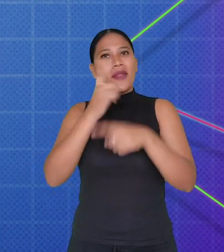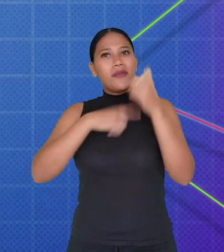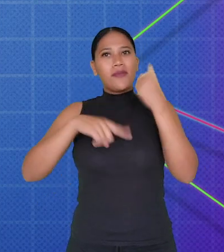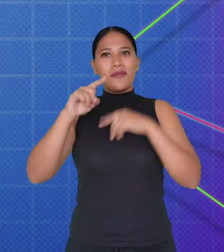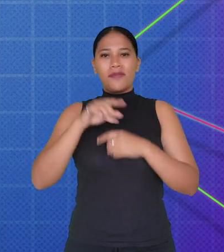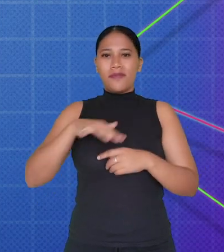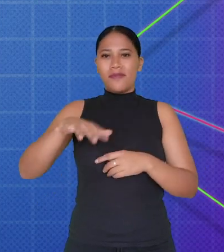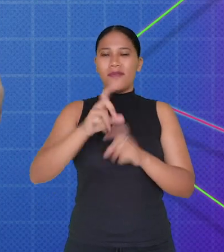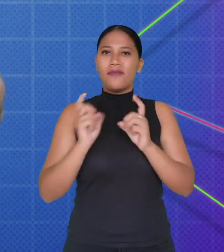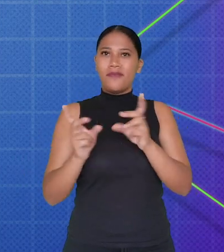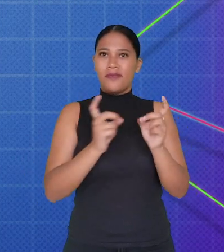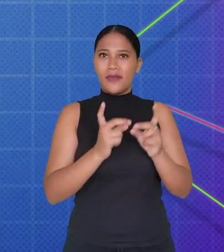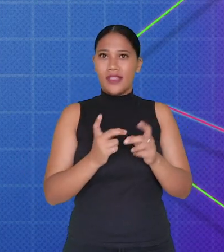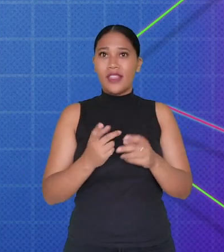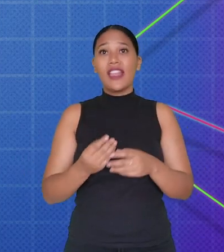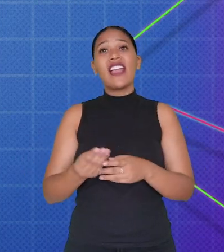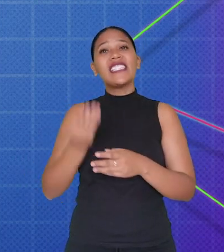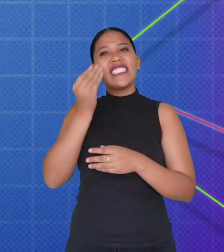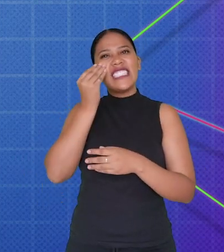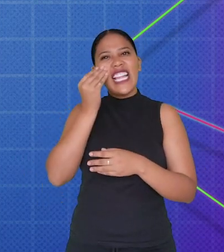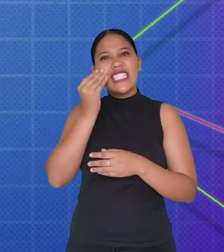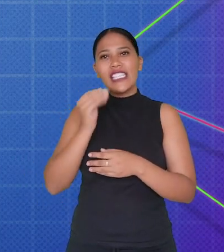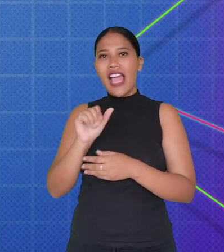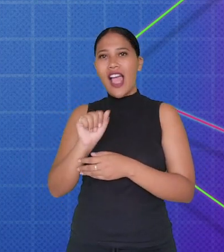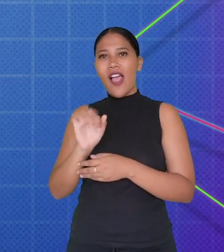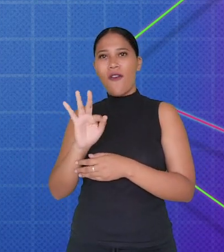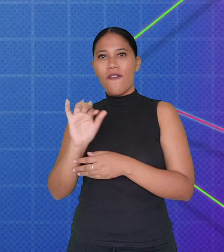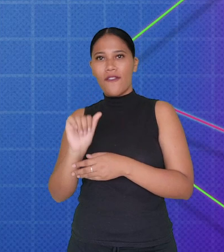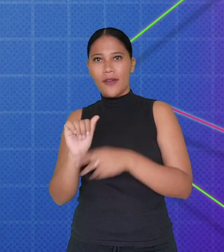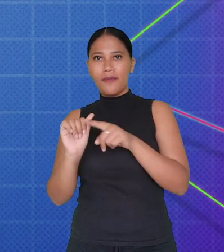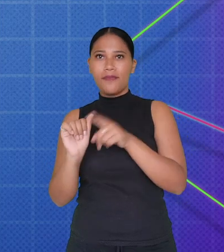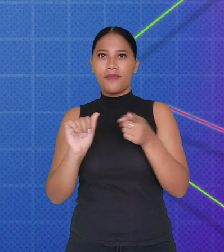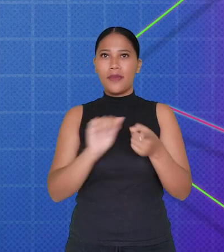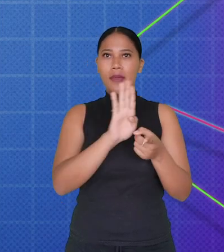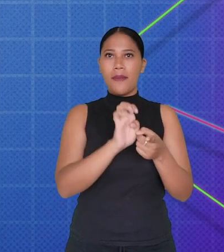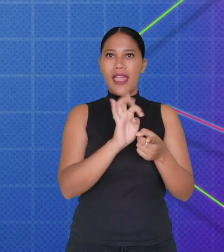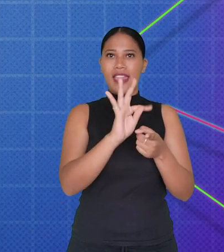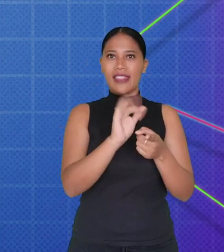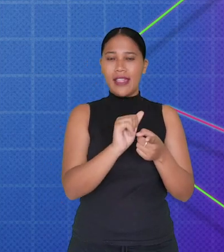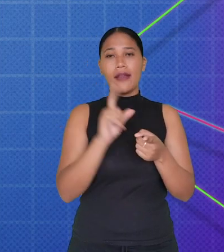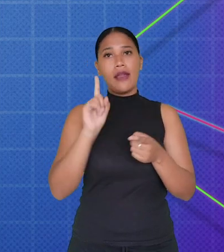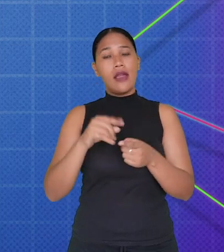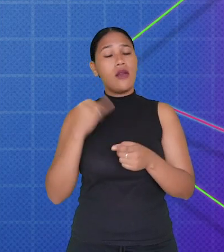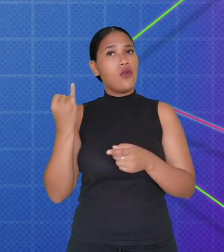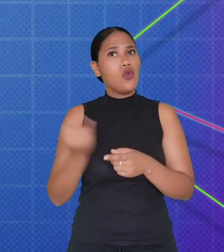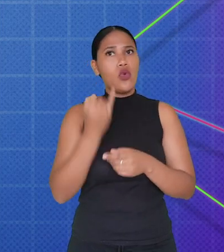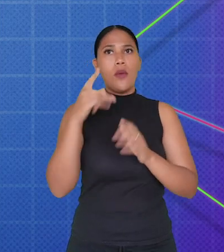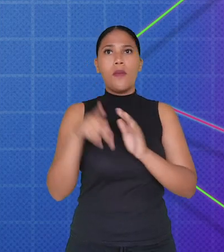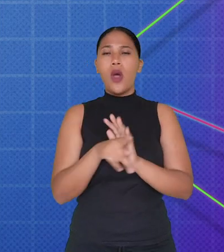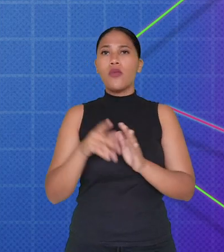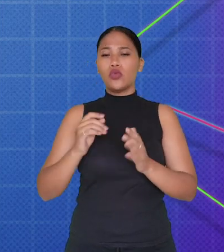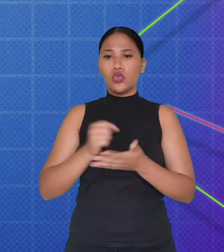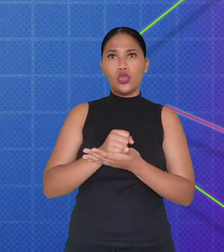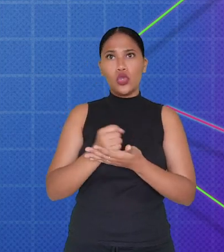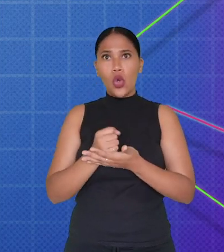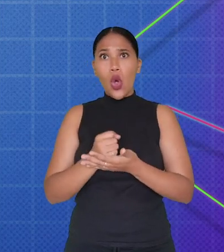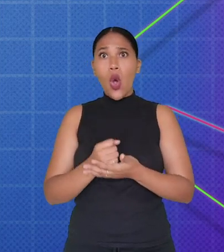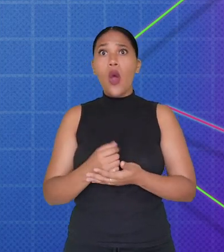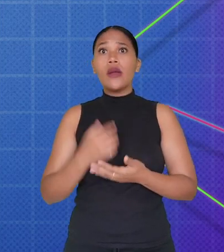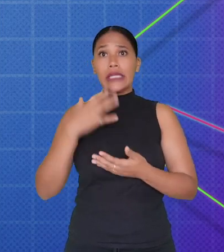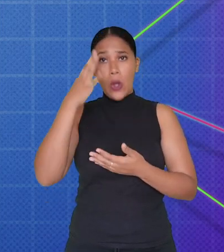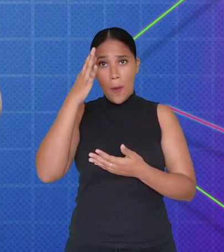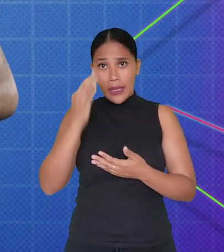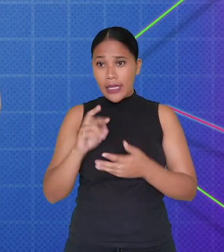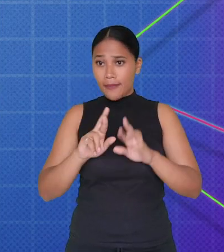sucesso no mercado as fases de testes alfa e beta são cruciais para o desenvolvimento de um jogo e compreender suas diferenças